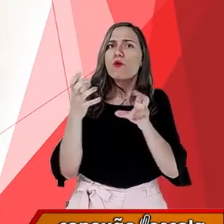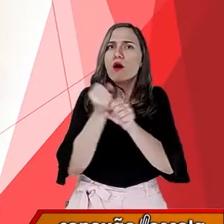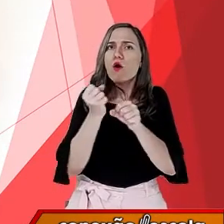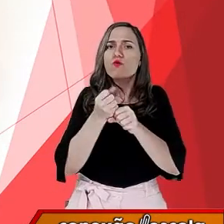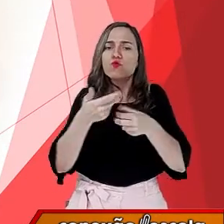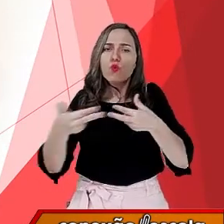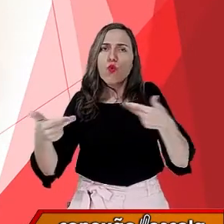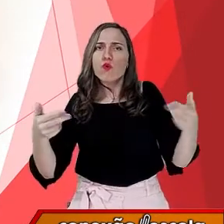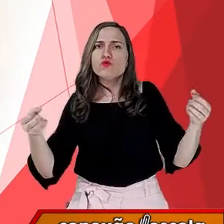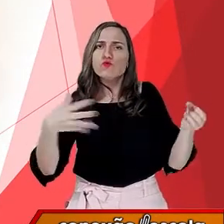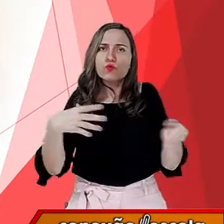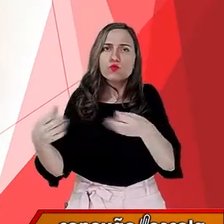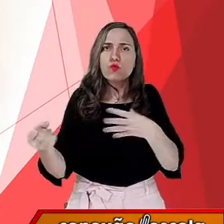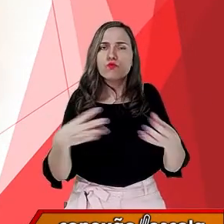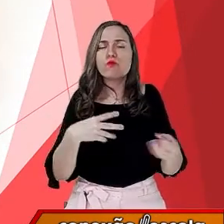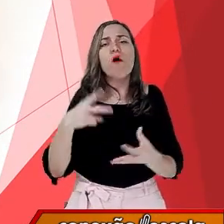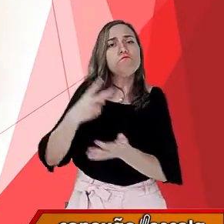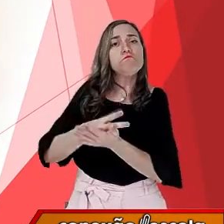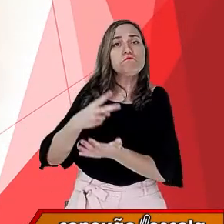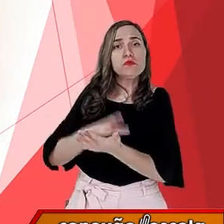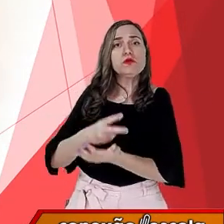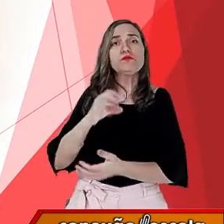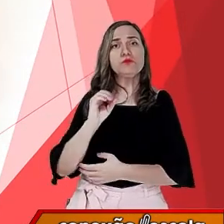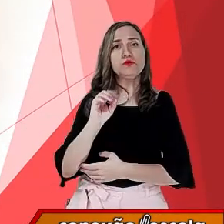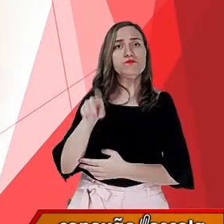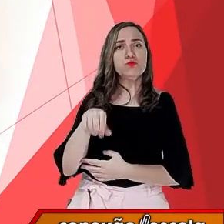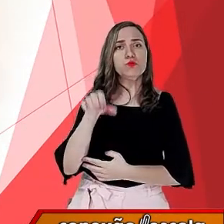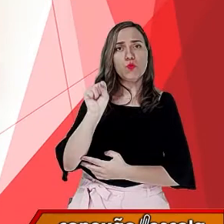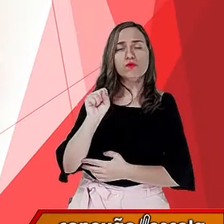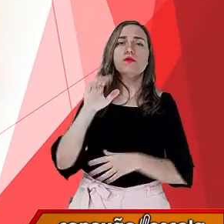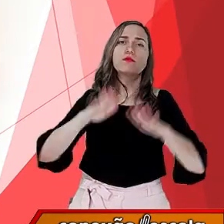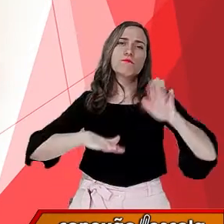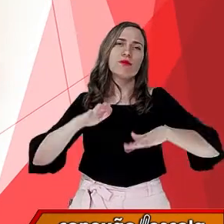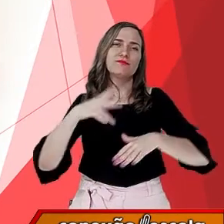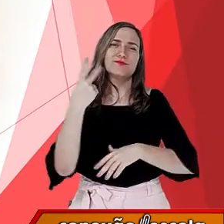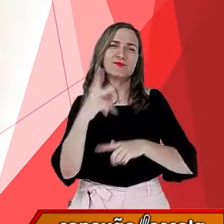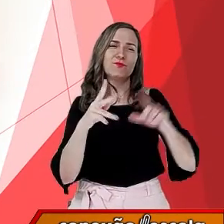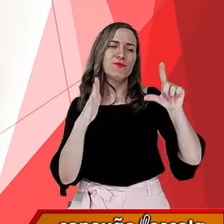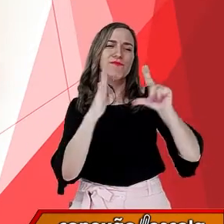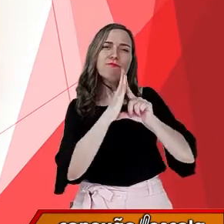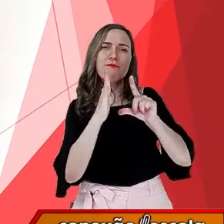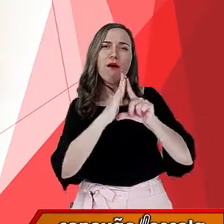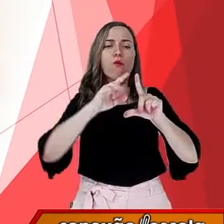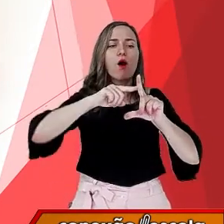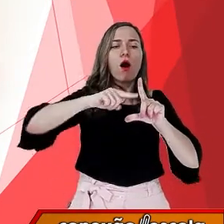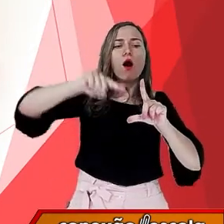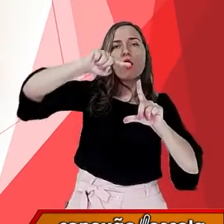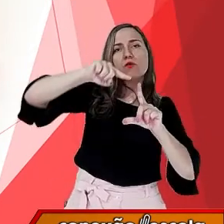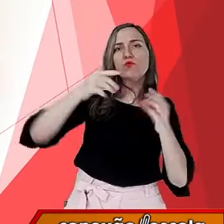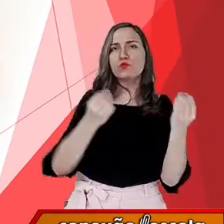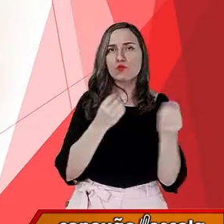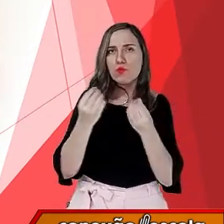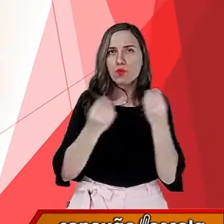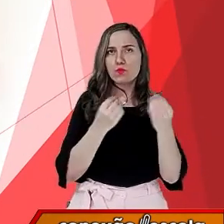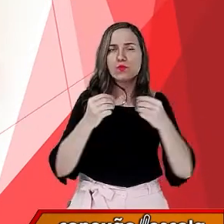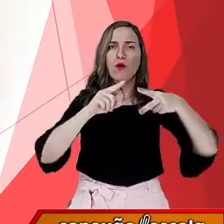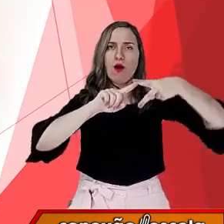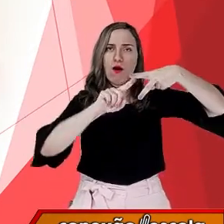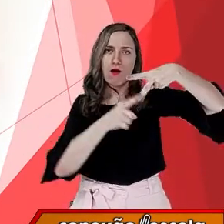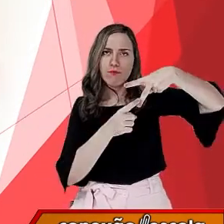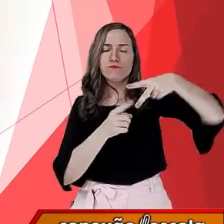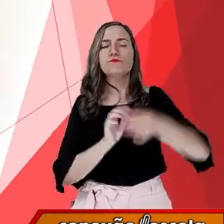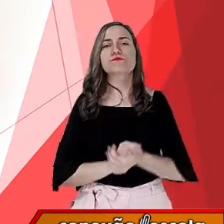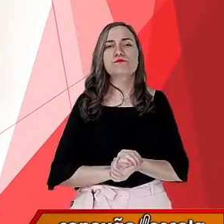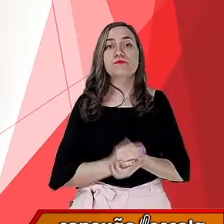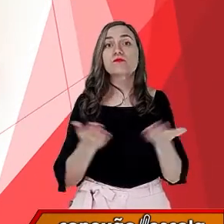mantém fixo, dependendo da angulação que você tenha no seu triângulo. Agora que você já sabe sobre a razão